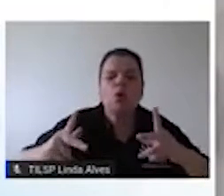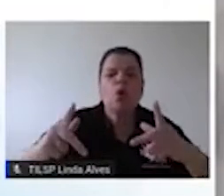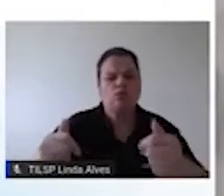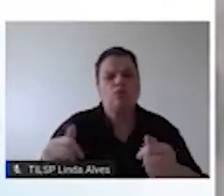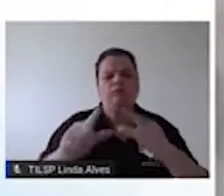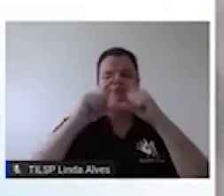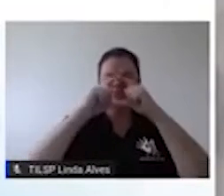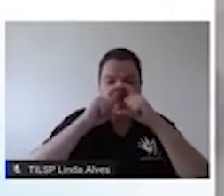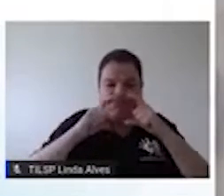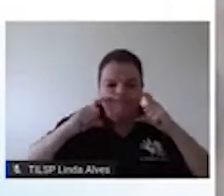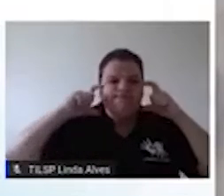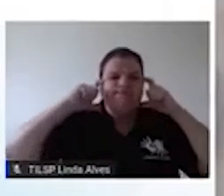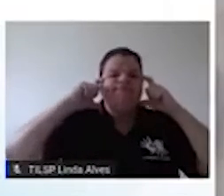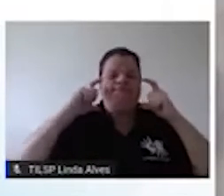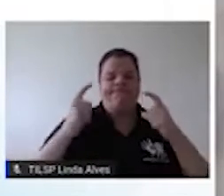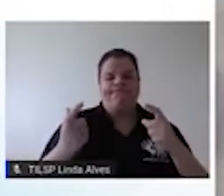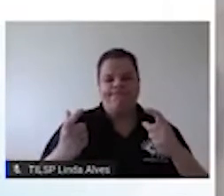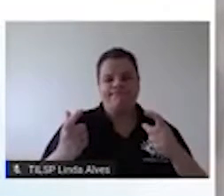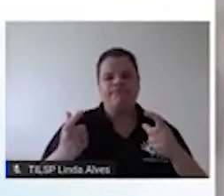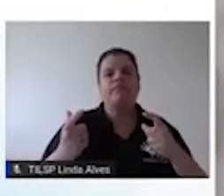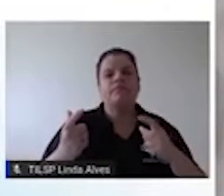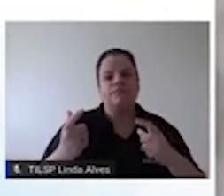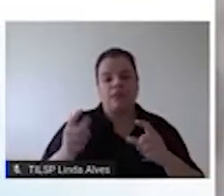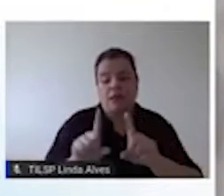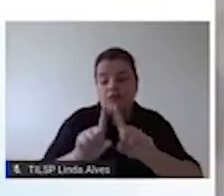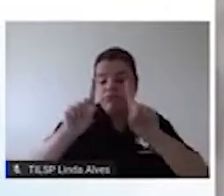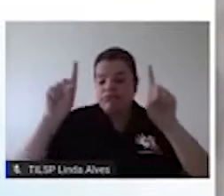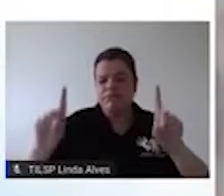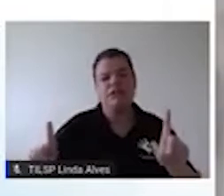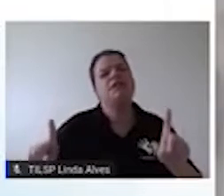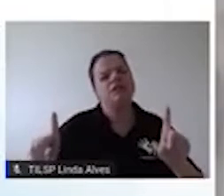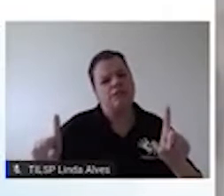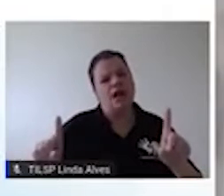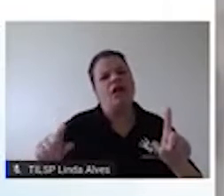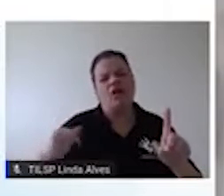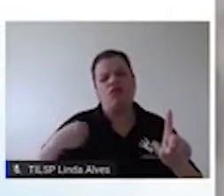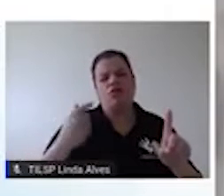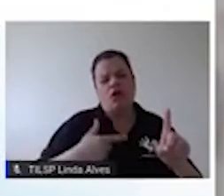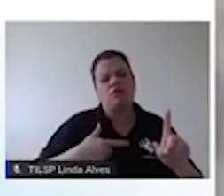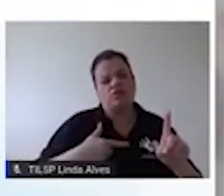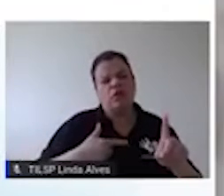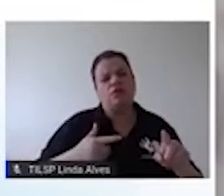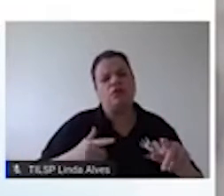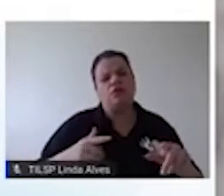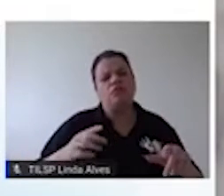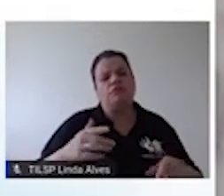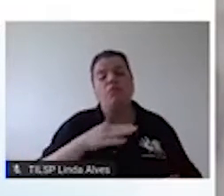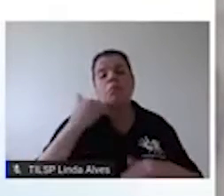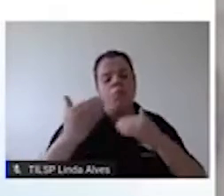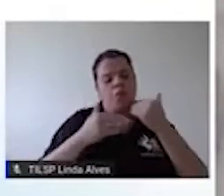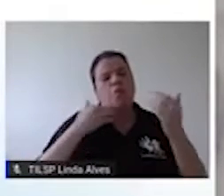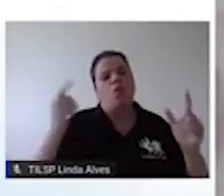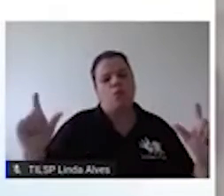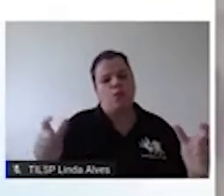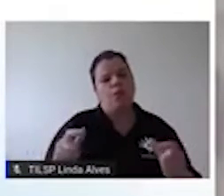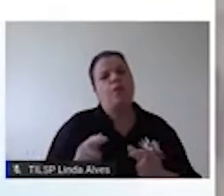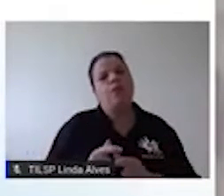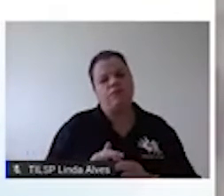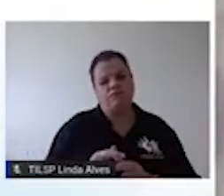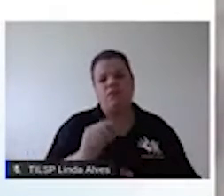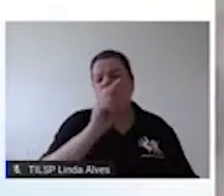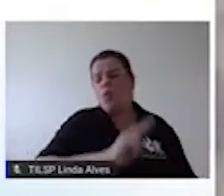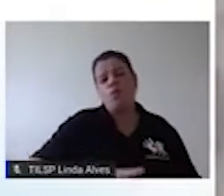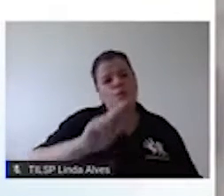é, nós teríamos tido muito menos casos e, principalmente, muito menos óbitos. O uso de máscara,